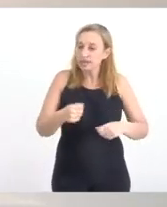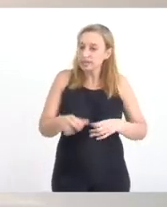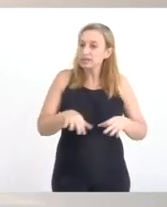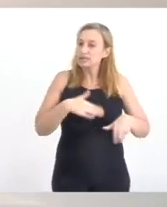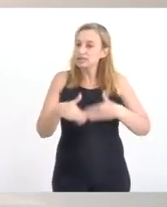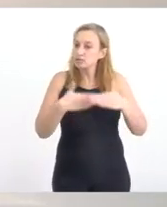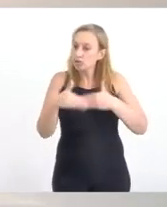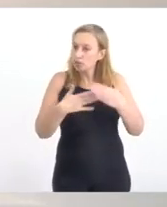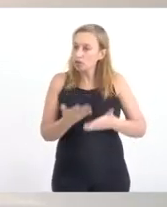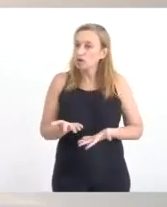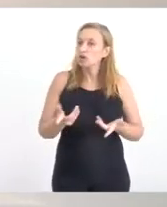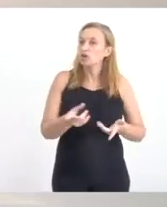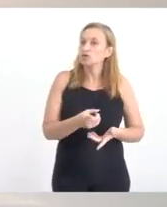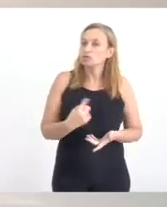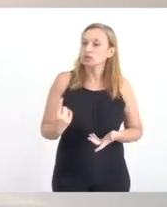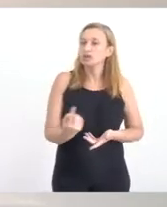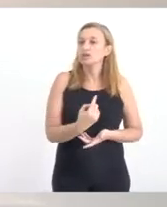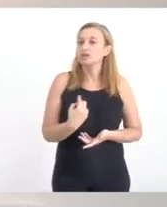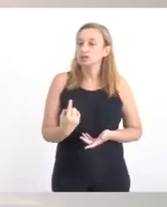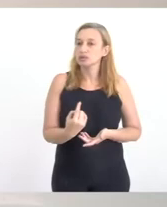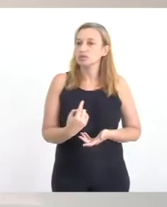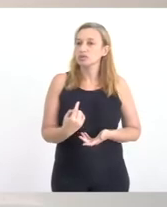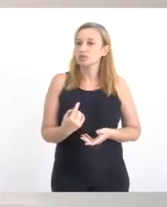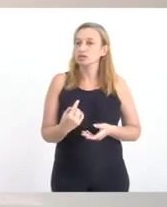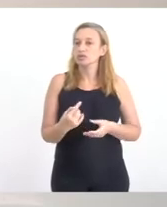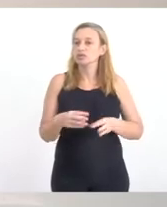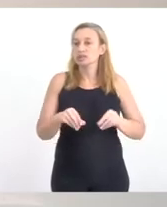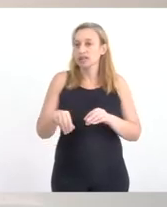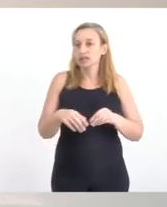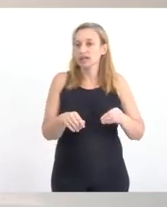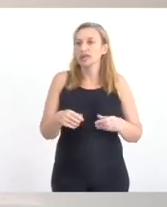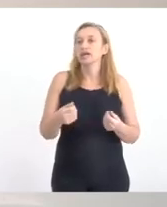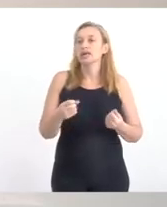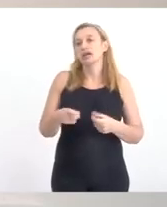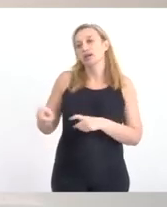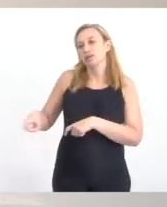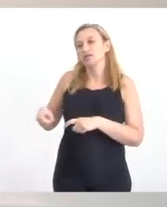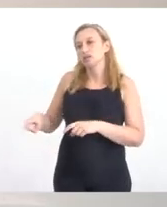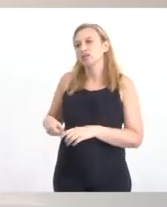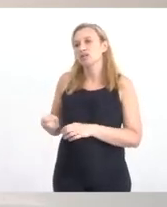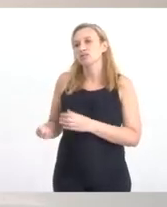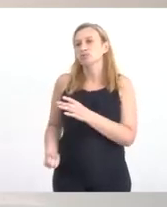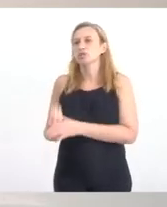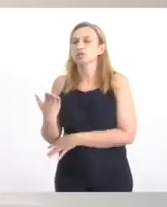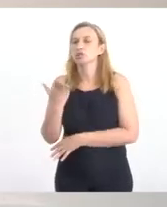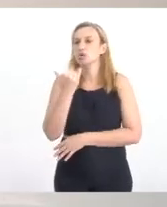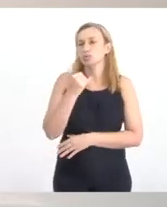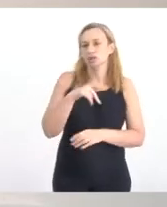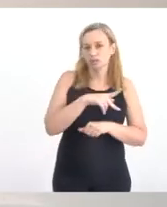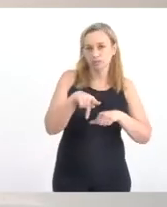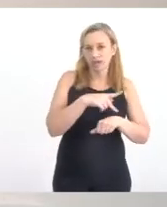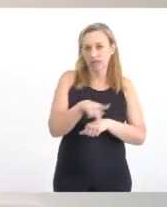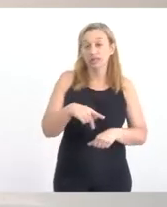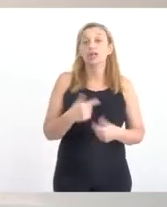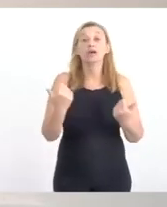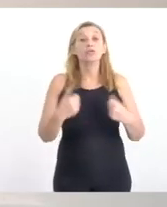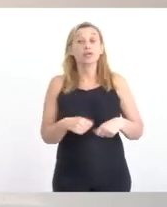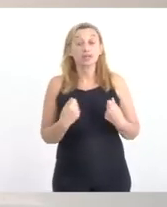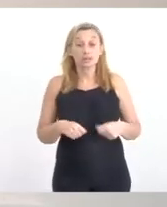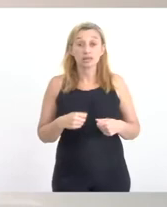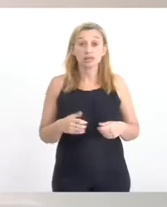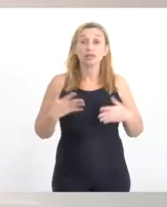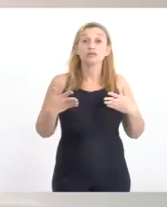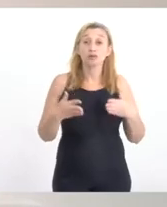desenvolver os nossos assentamentos porque é agricultura familiar e camponesa que tem condições de Oi gente nesse país e isso precisa